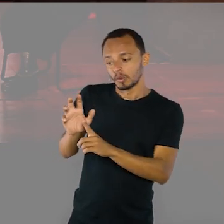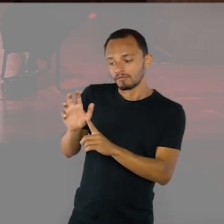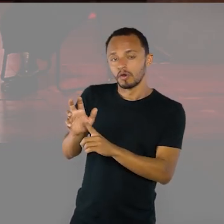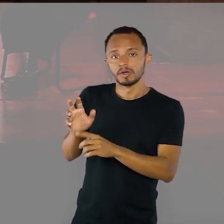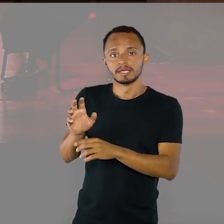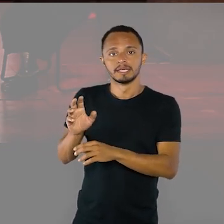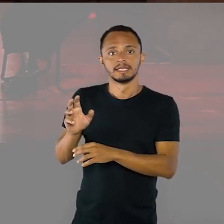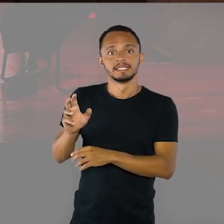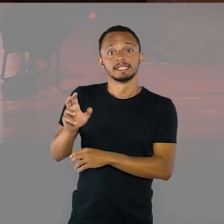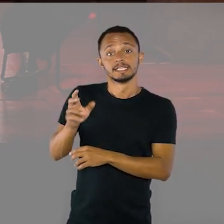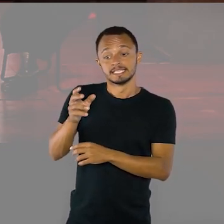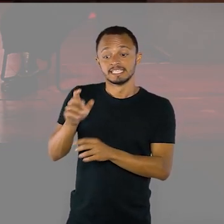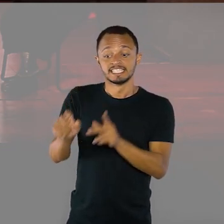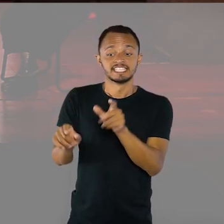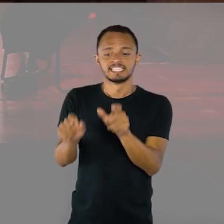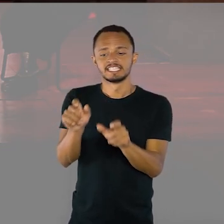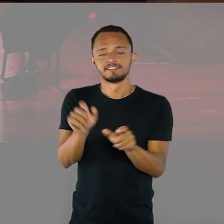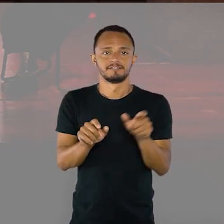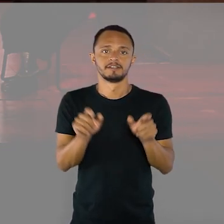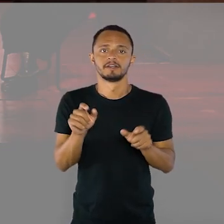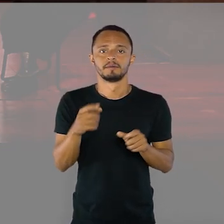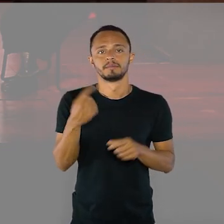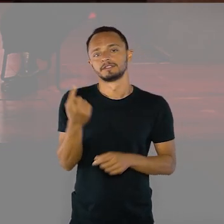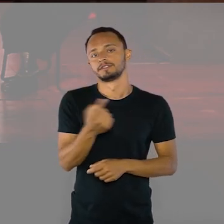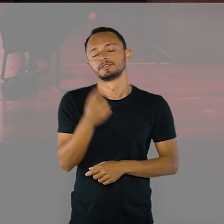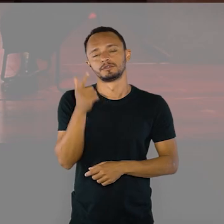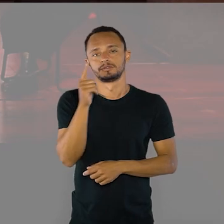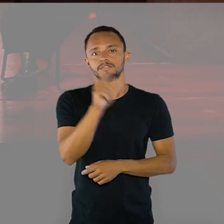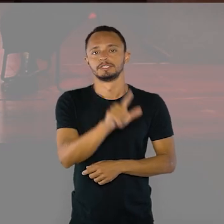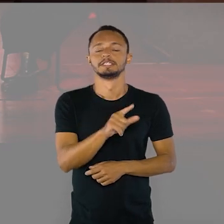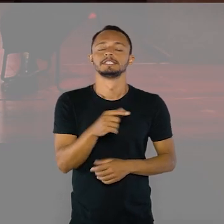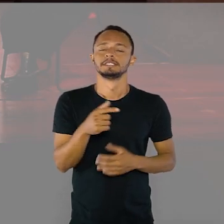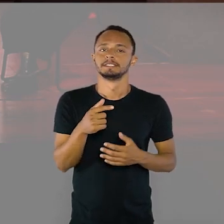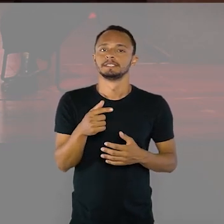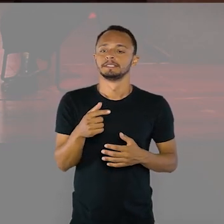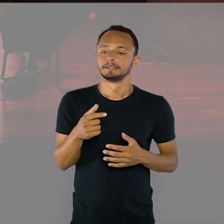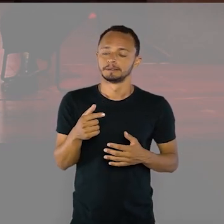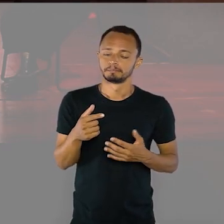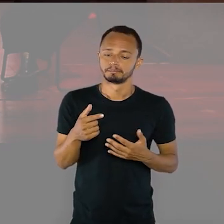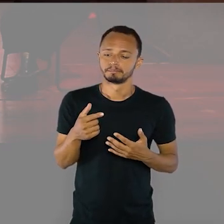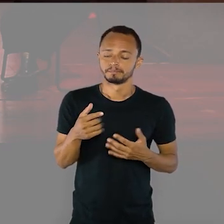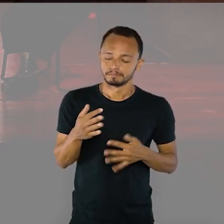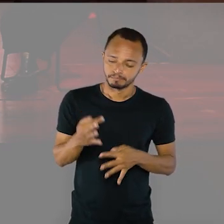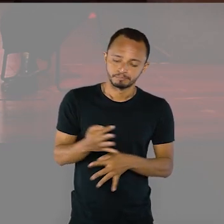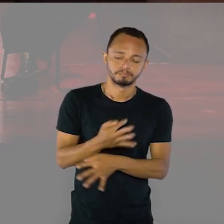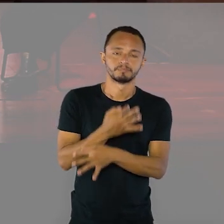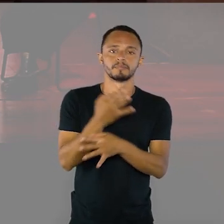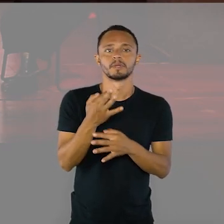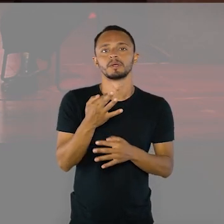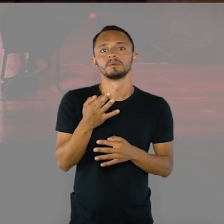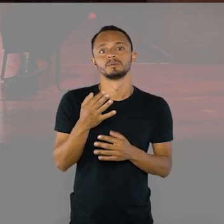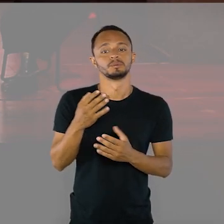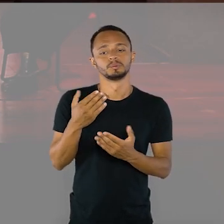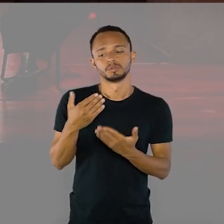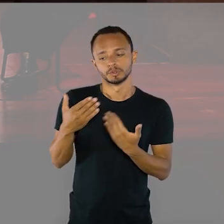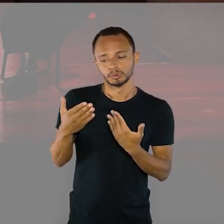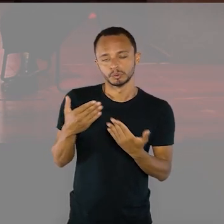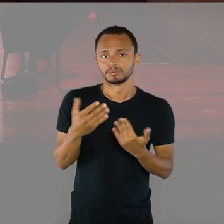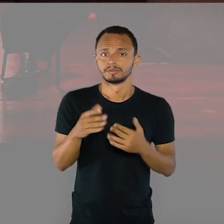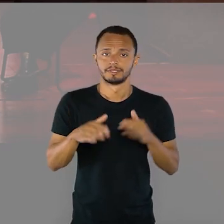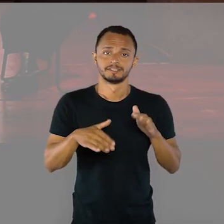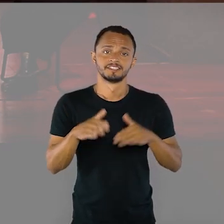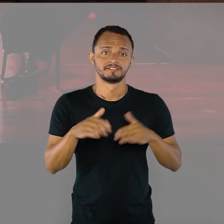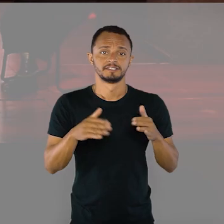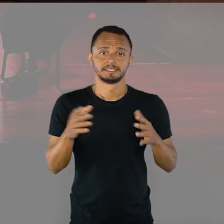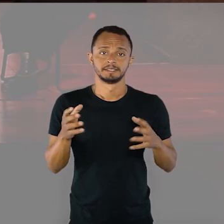e para que a gente possa se sobrepor ao grande discurso que a gente é muitas vezes engolido, né, das